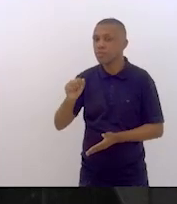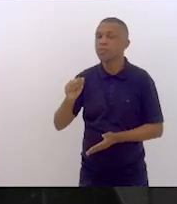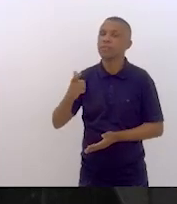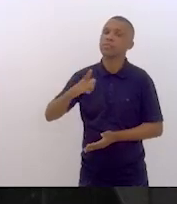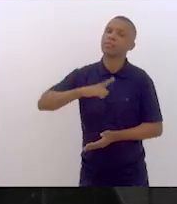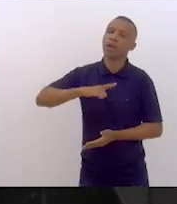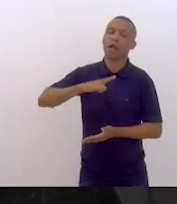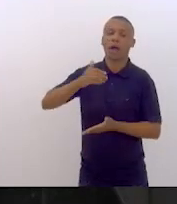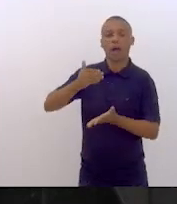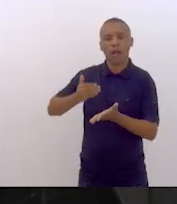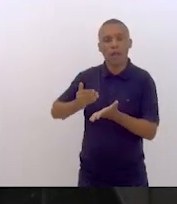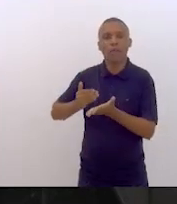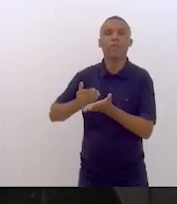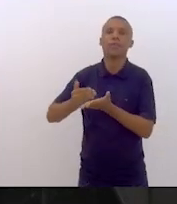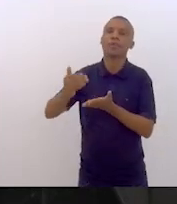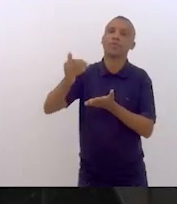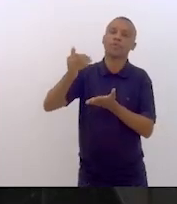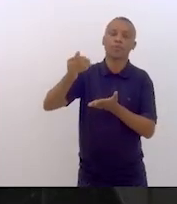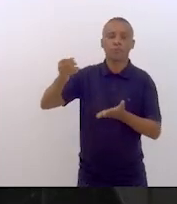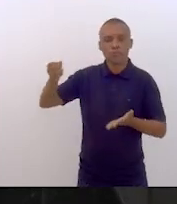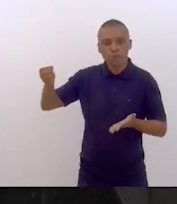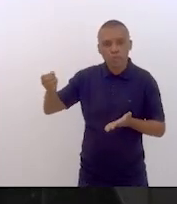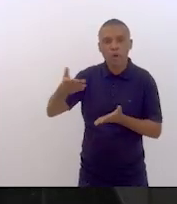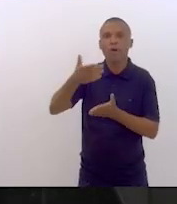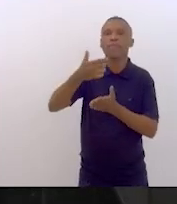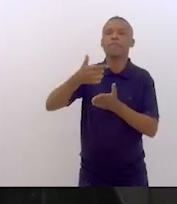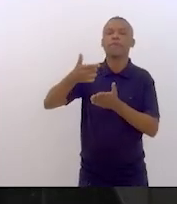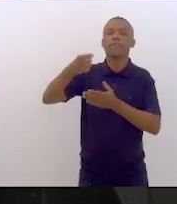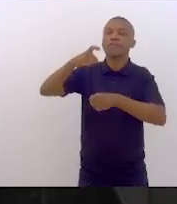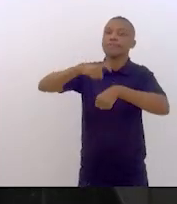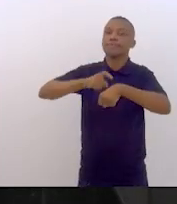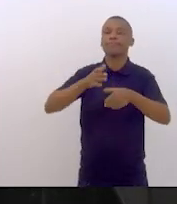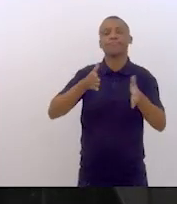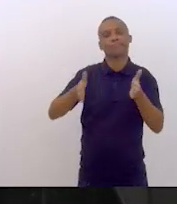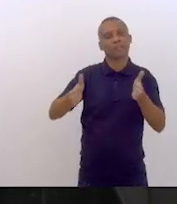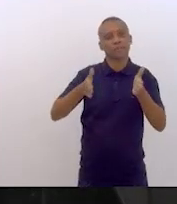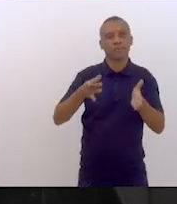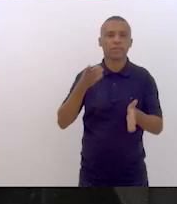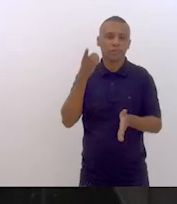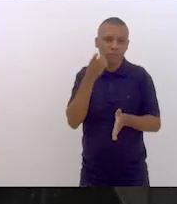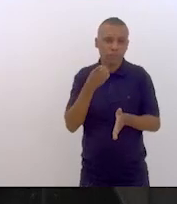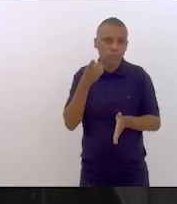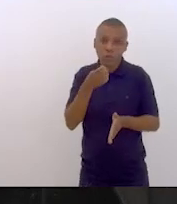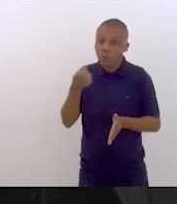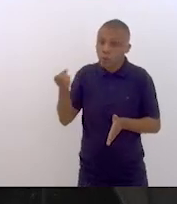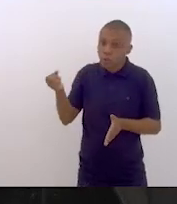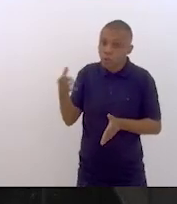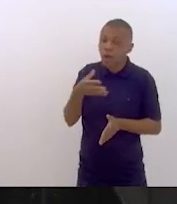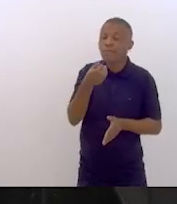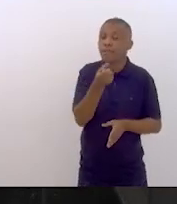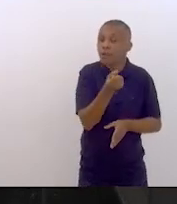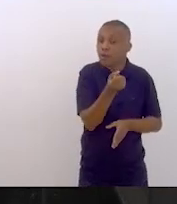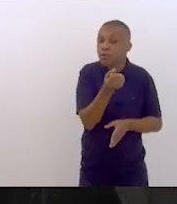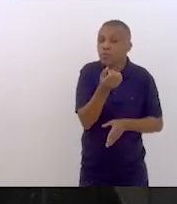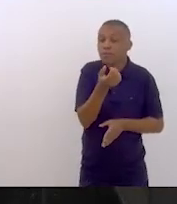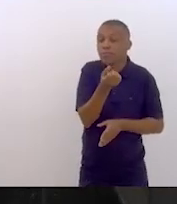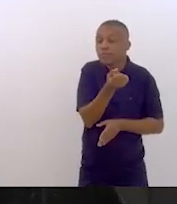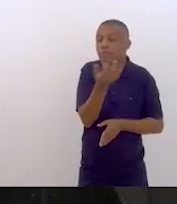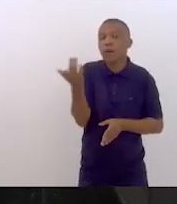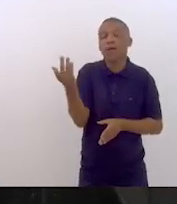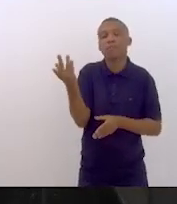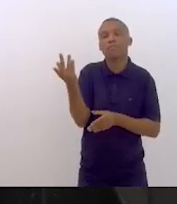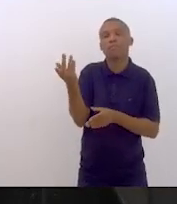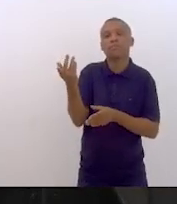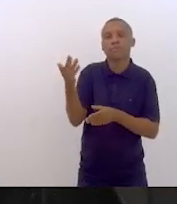terá início uma nova legislatura com uma nova composição da